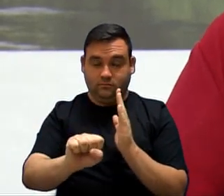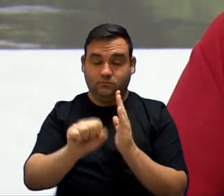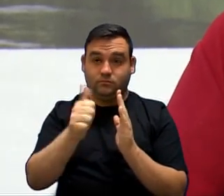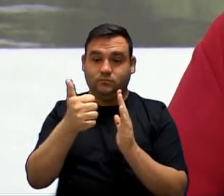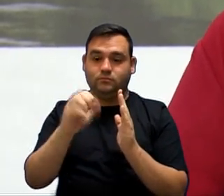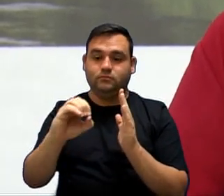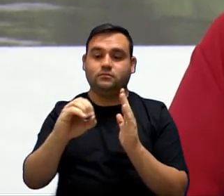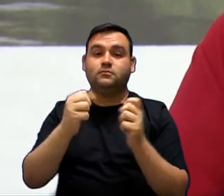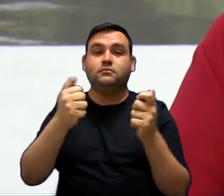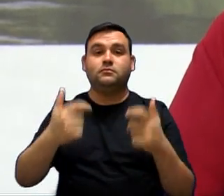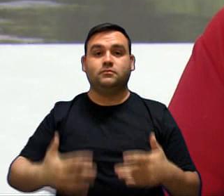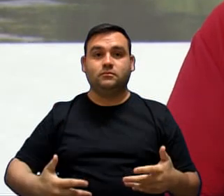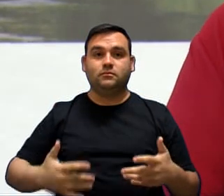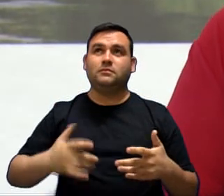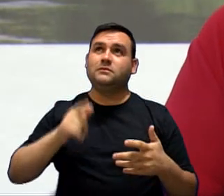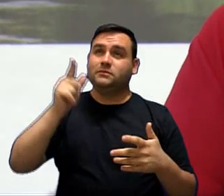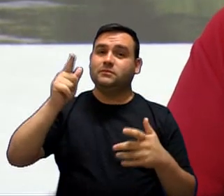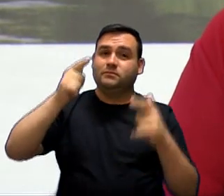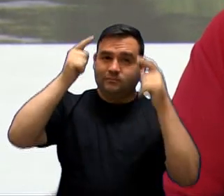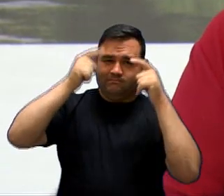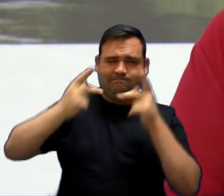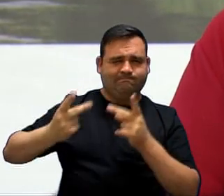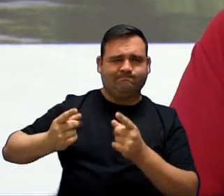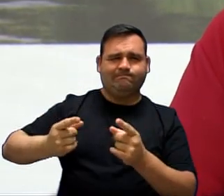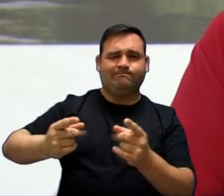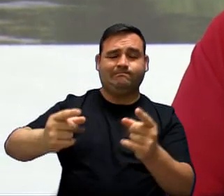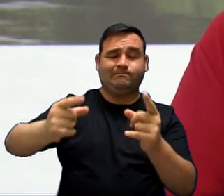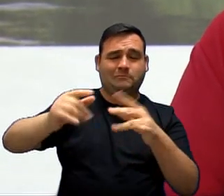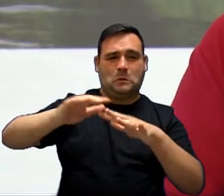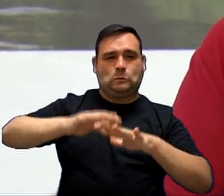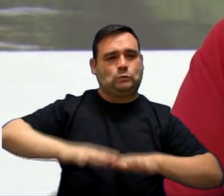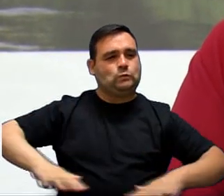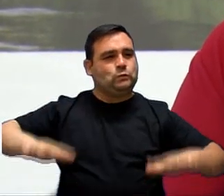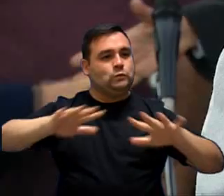O Senhor é Rei Eterno. Da tua terra